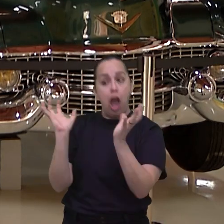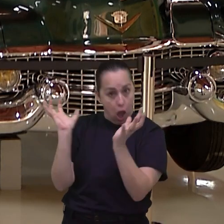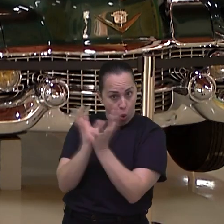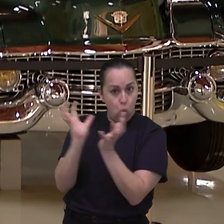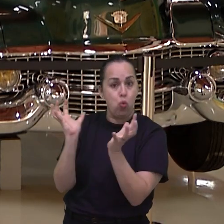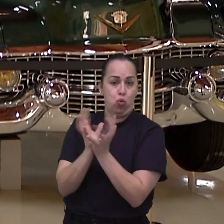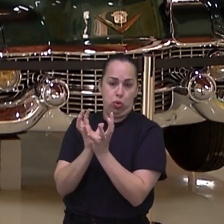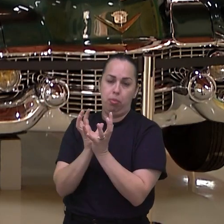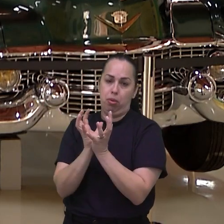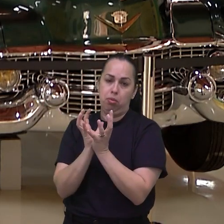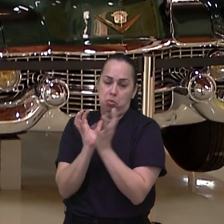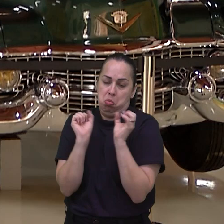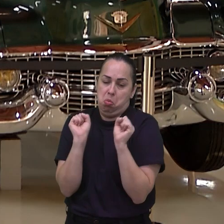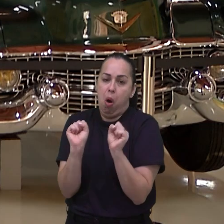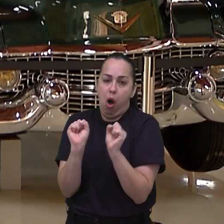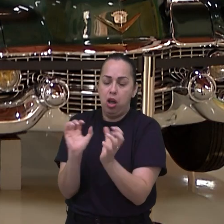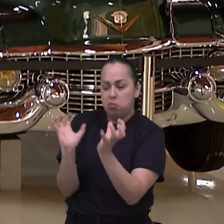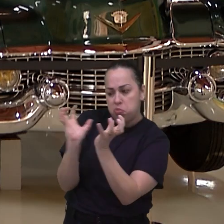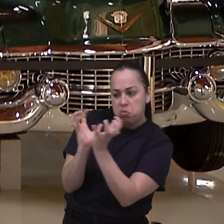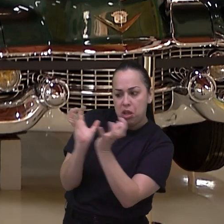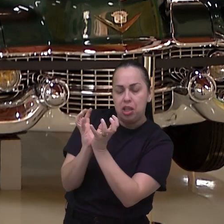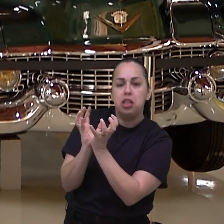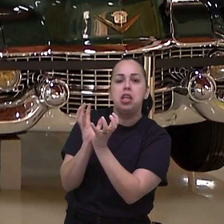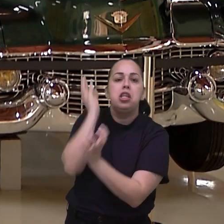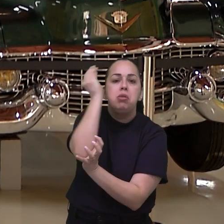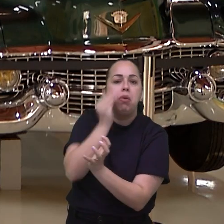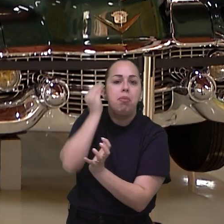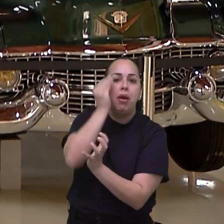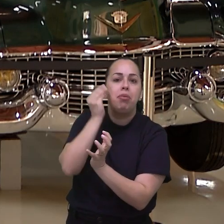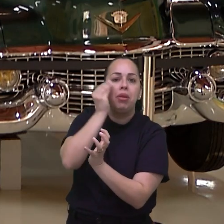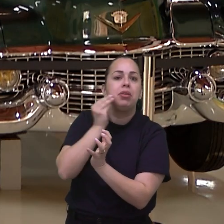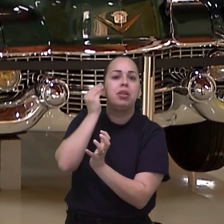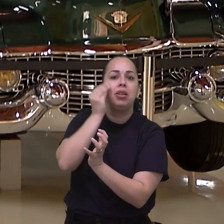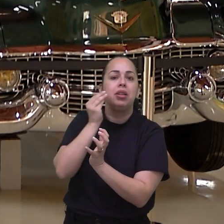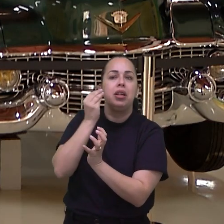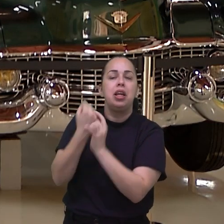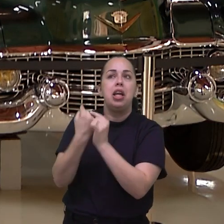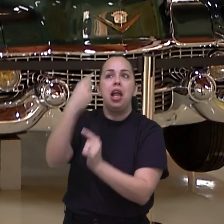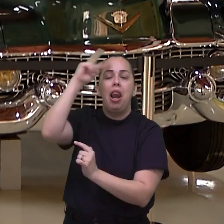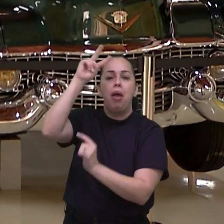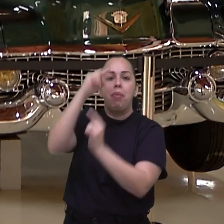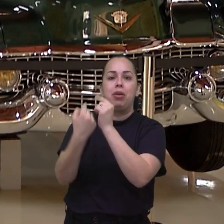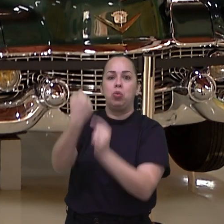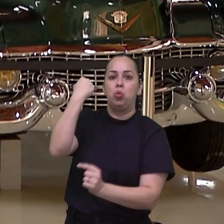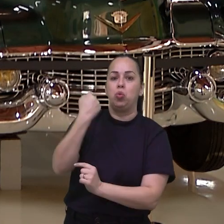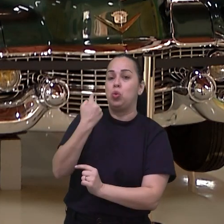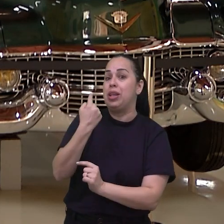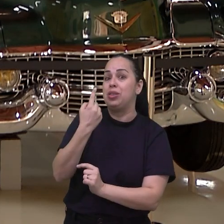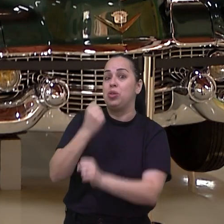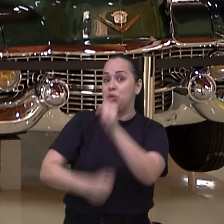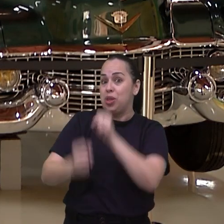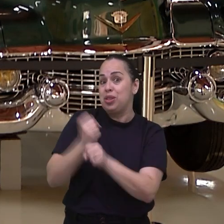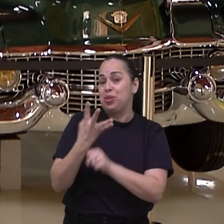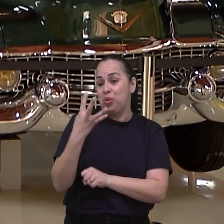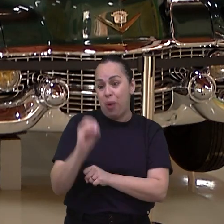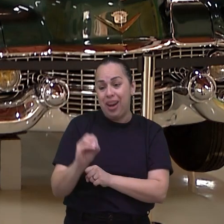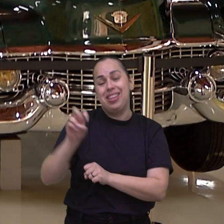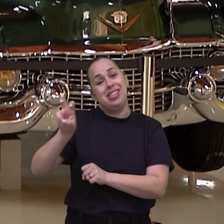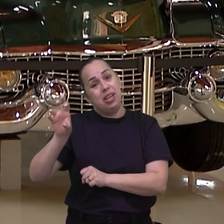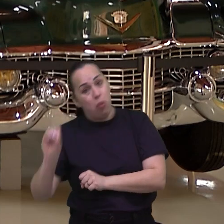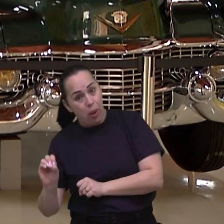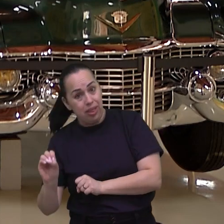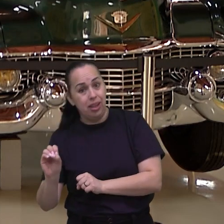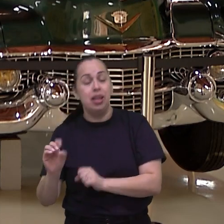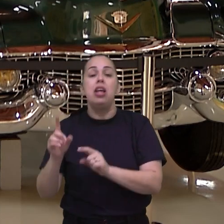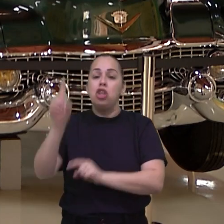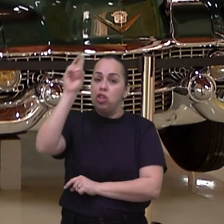nós. Então é uma tribo, a gente pode falar dessa forma, que vive e celebra os anos 40 e 50. Então a